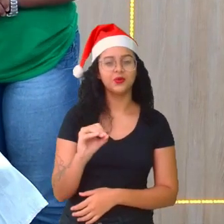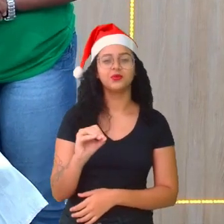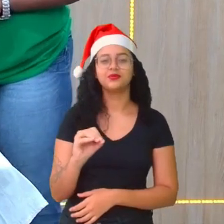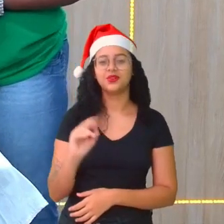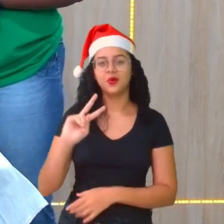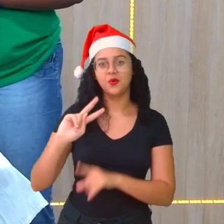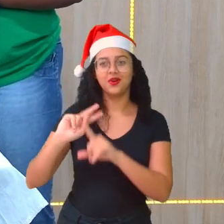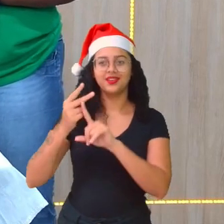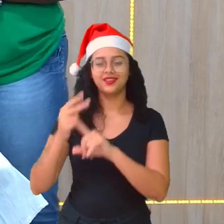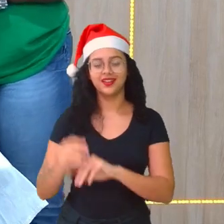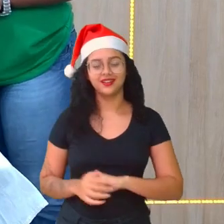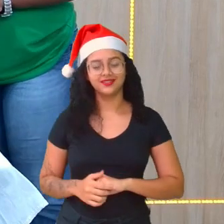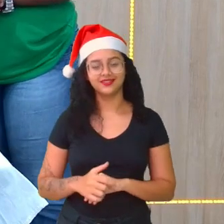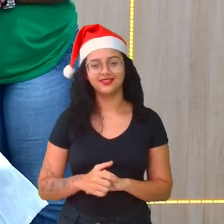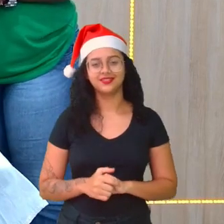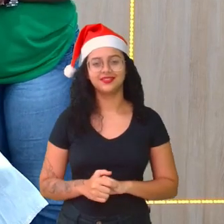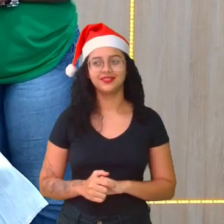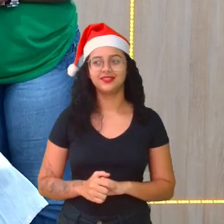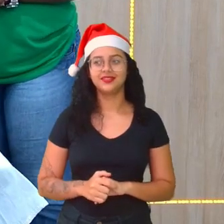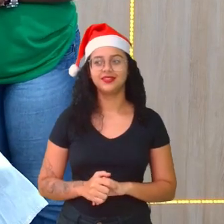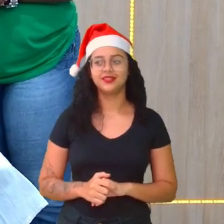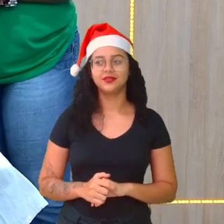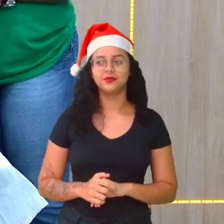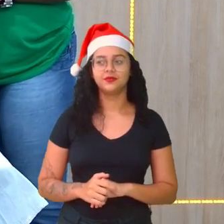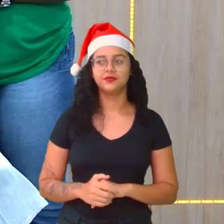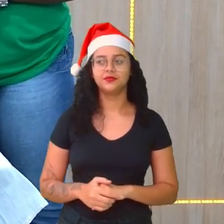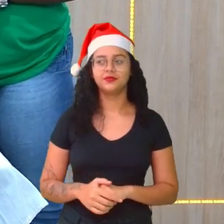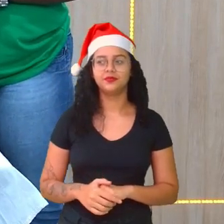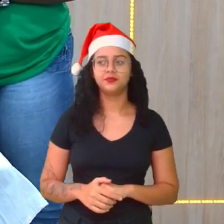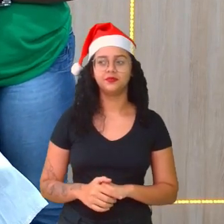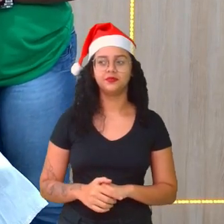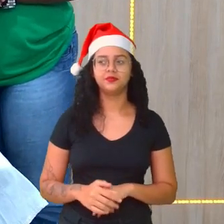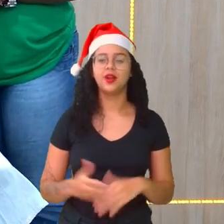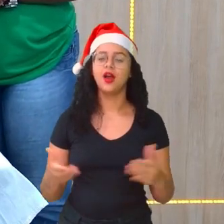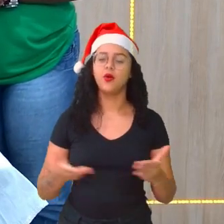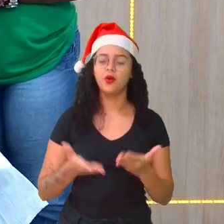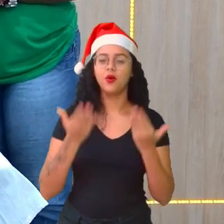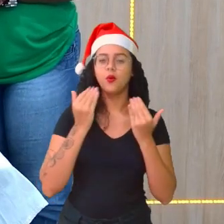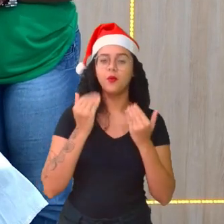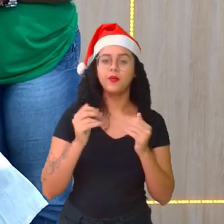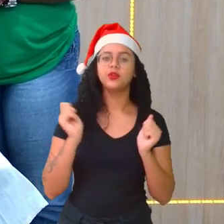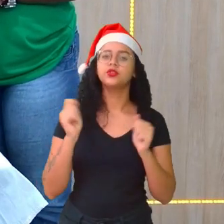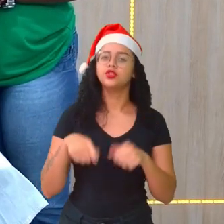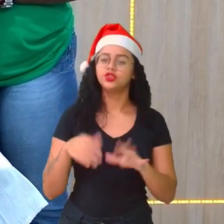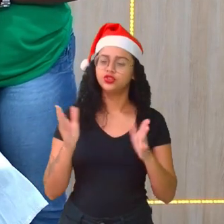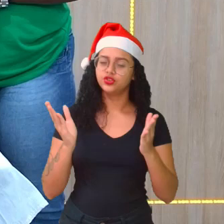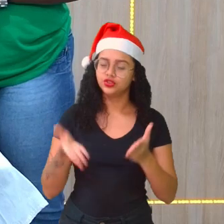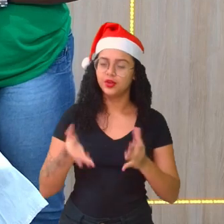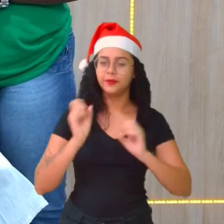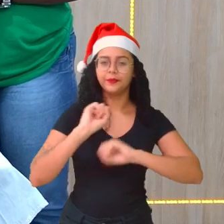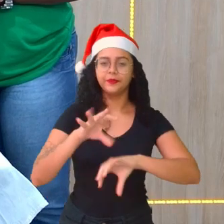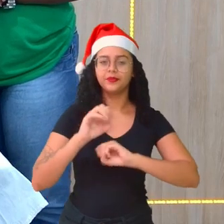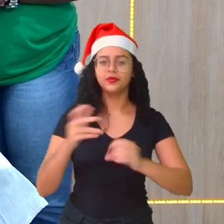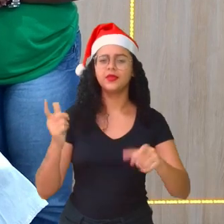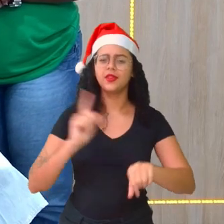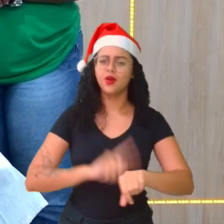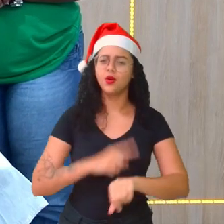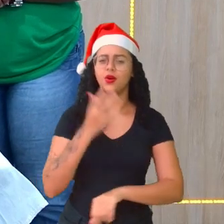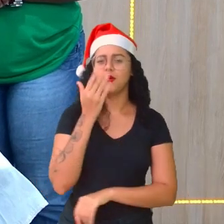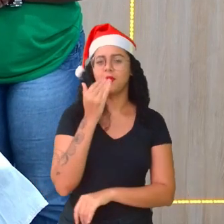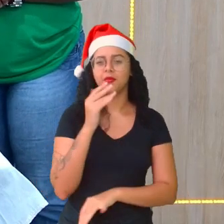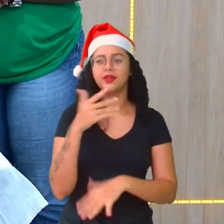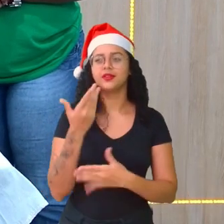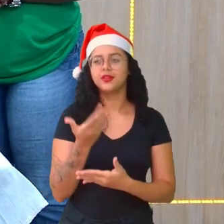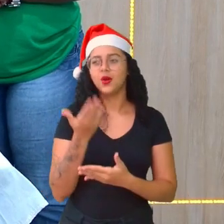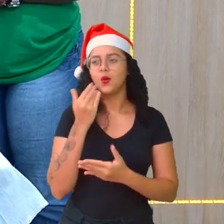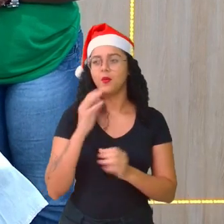você consegue numa boa. Só que a gente aqui vai se deliciar, já deu conteúdo e agora é a hora de comer, né? A gente vai comer